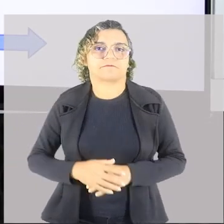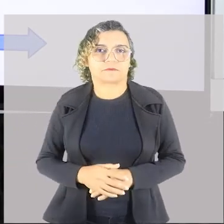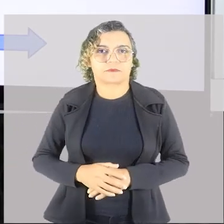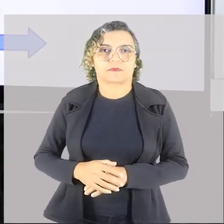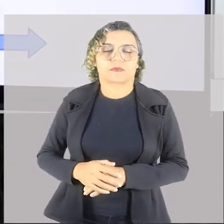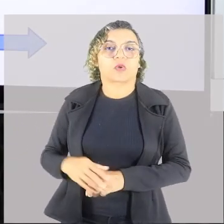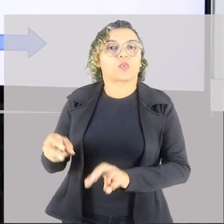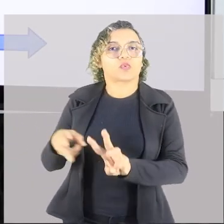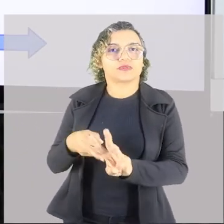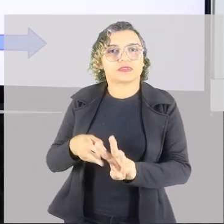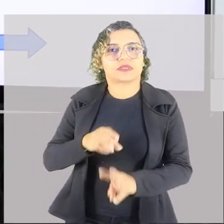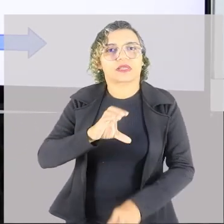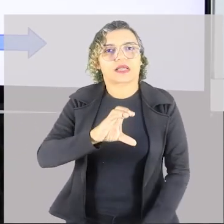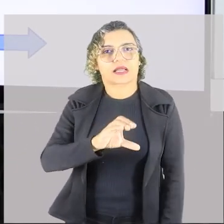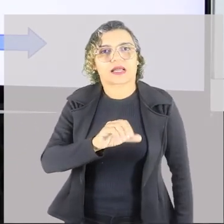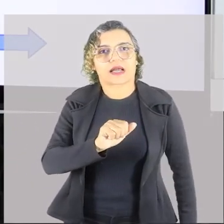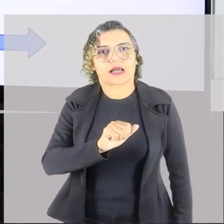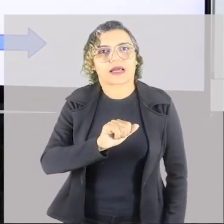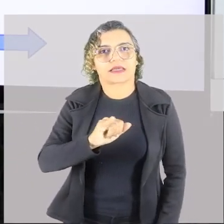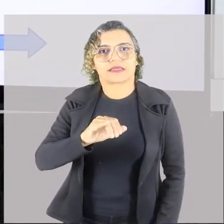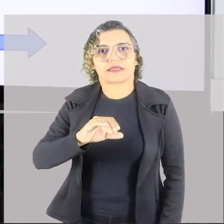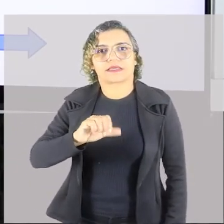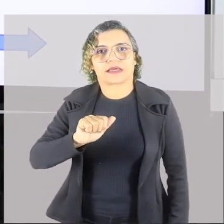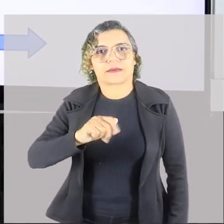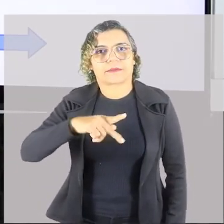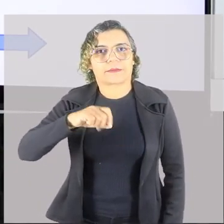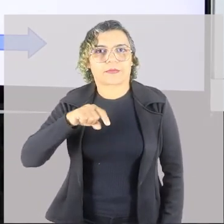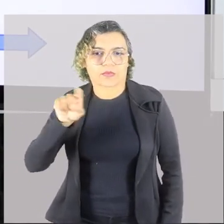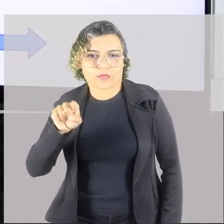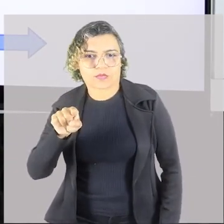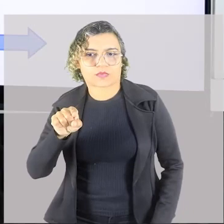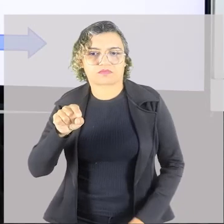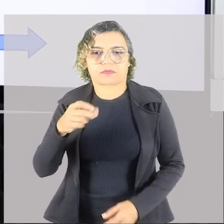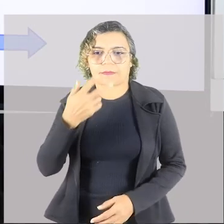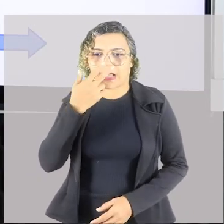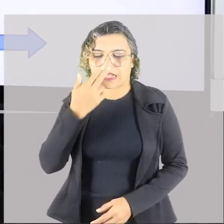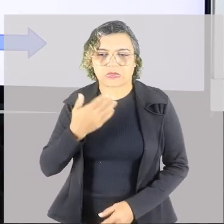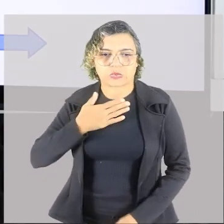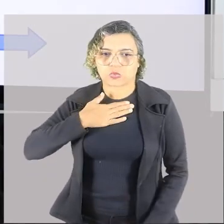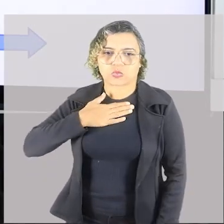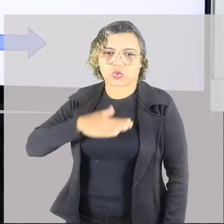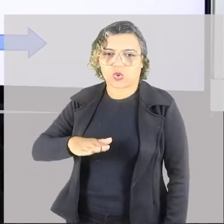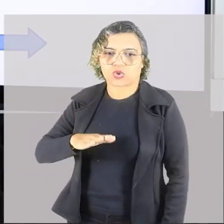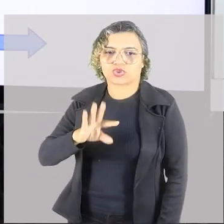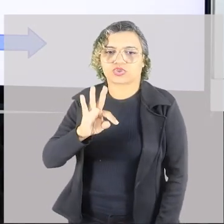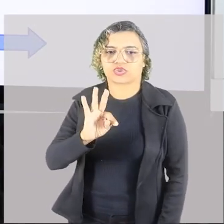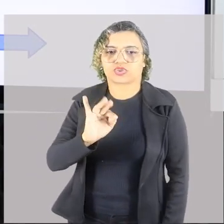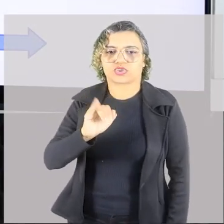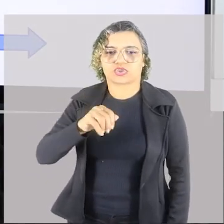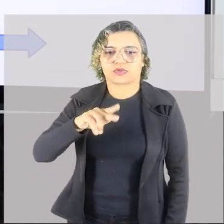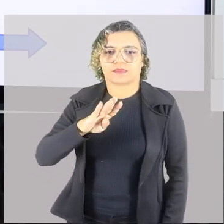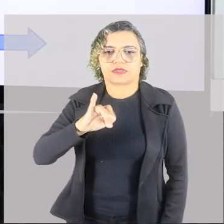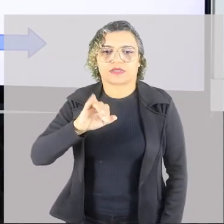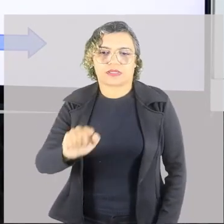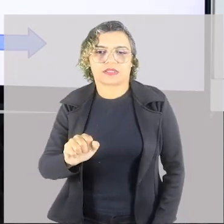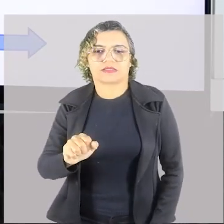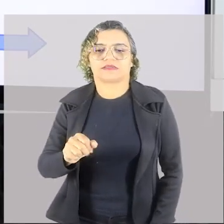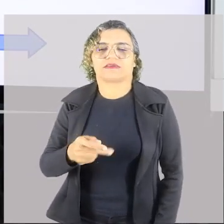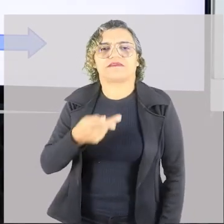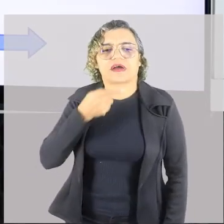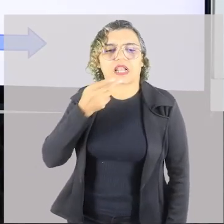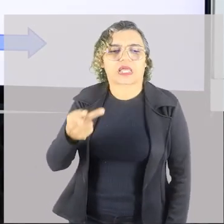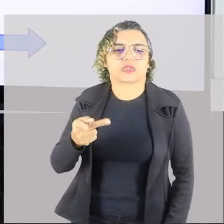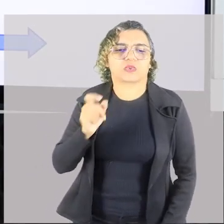uma etnia indígena, discriminam os chimbiras, chamando-os pejorativamente, ou seja,